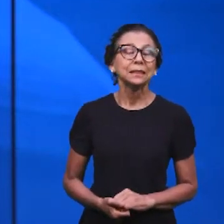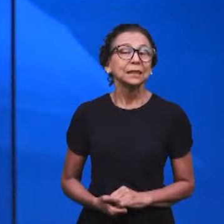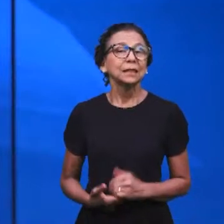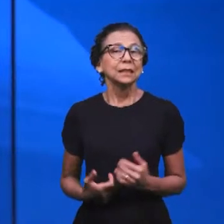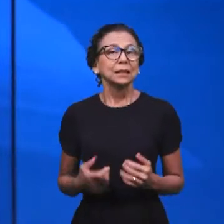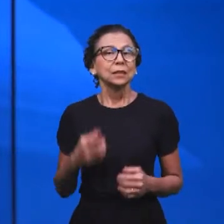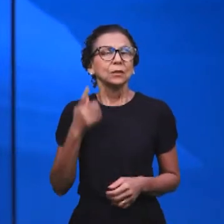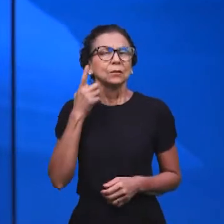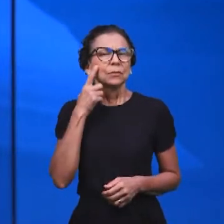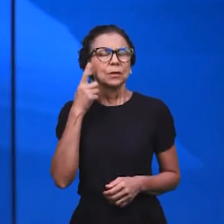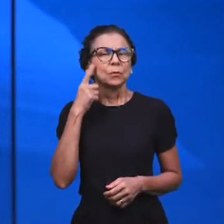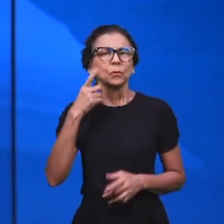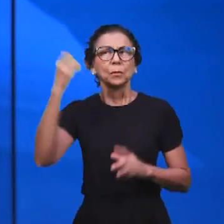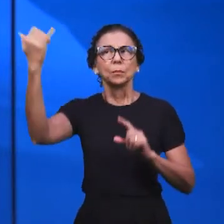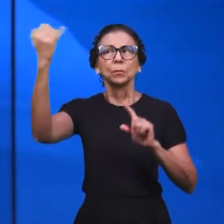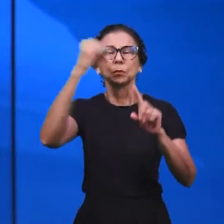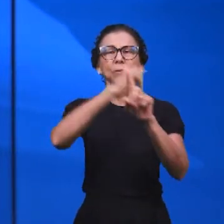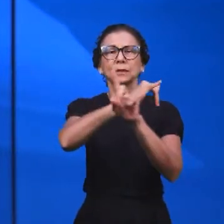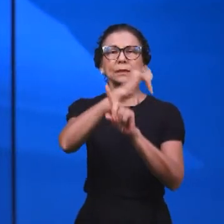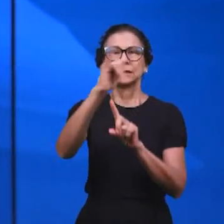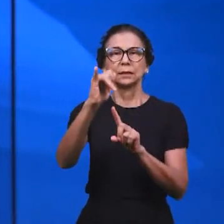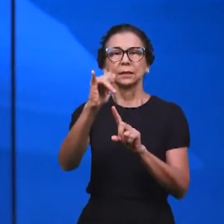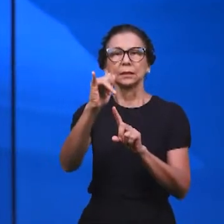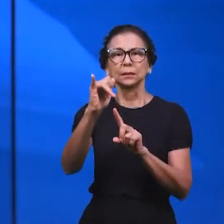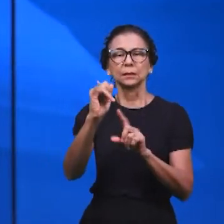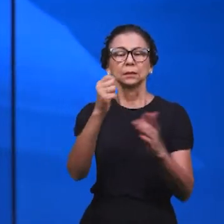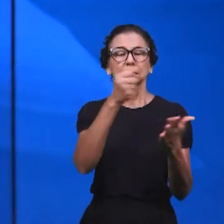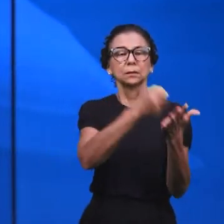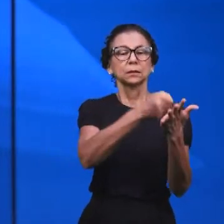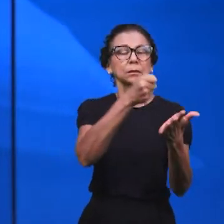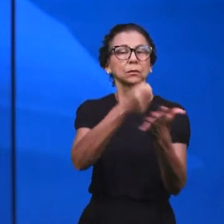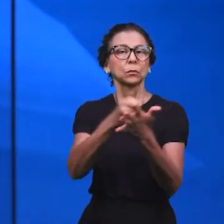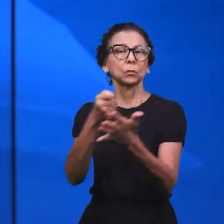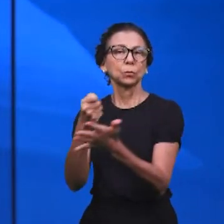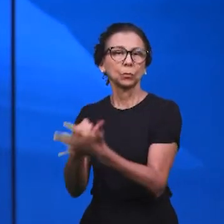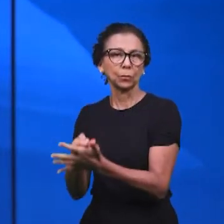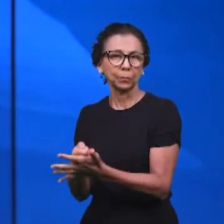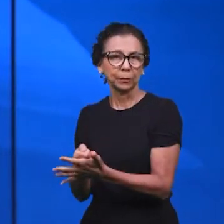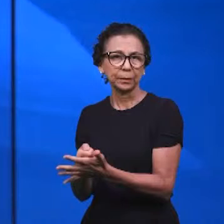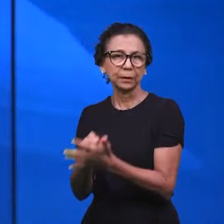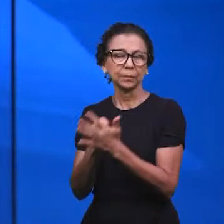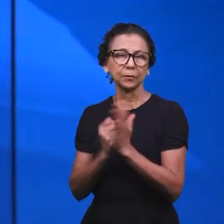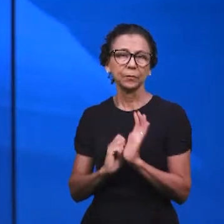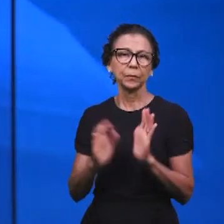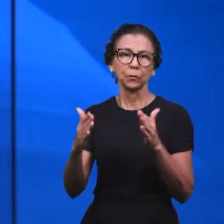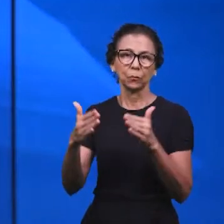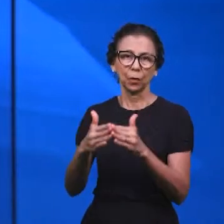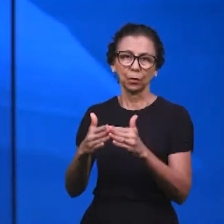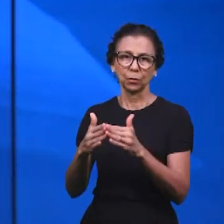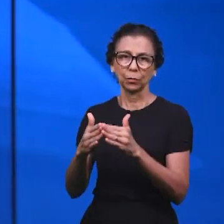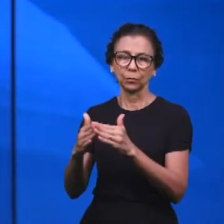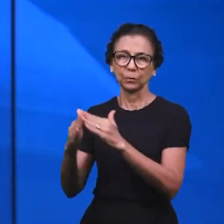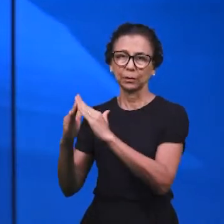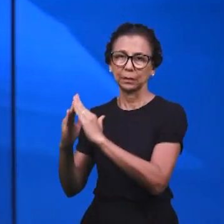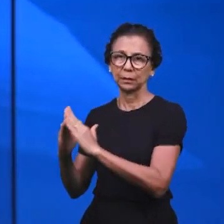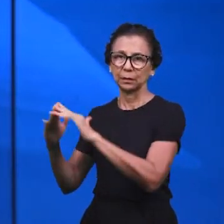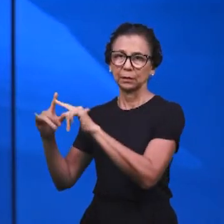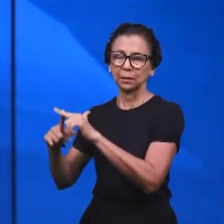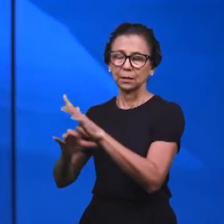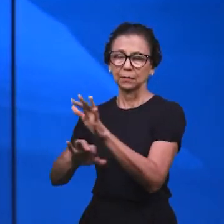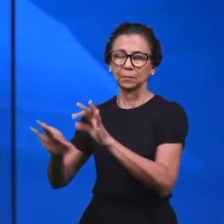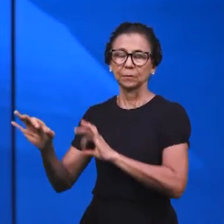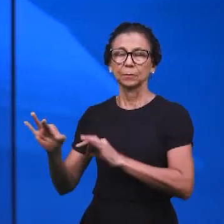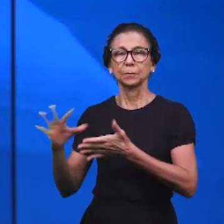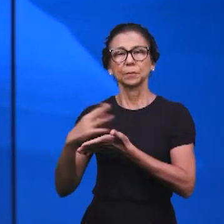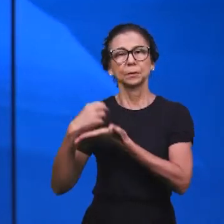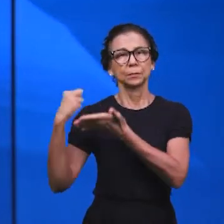aos marcadores proféticos que se cumprem nos nossos dias no preparo da igreja para o arrebatamento. E os nossos